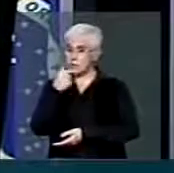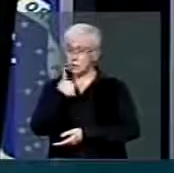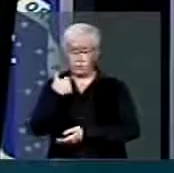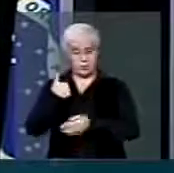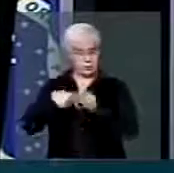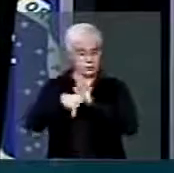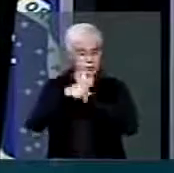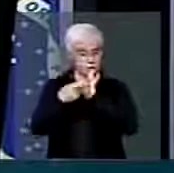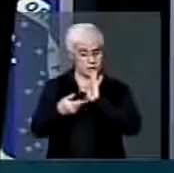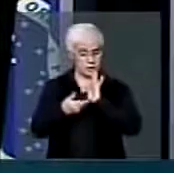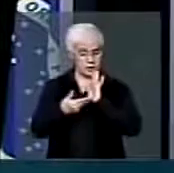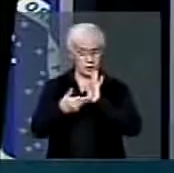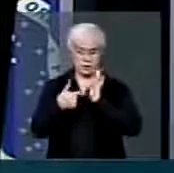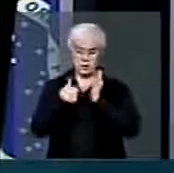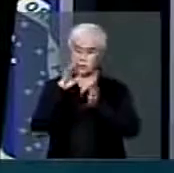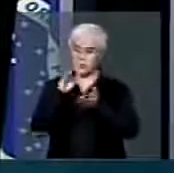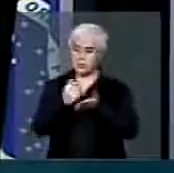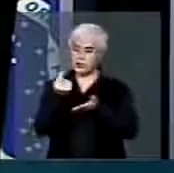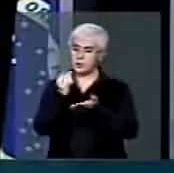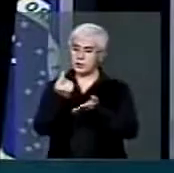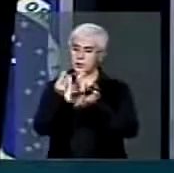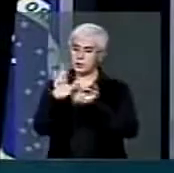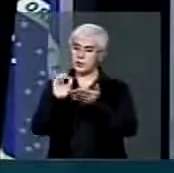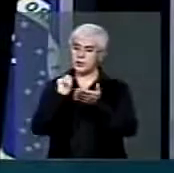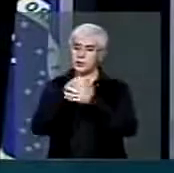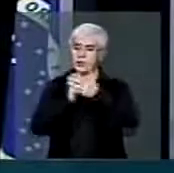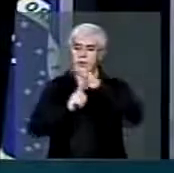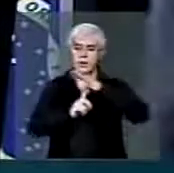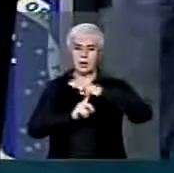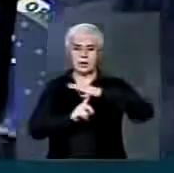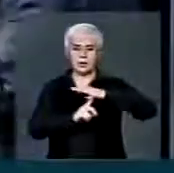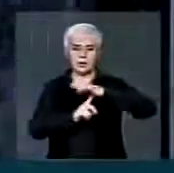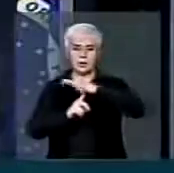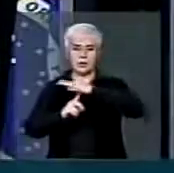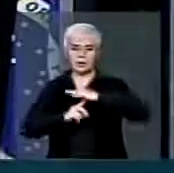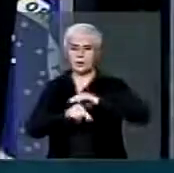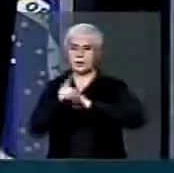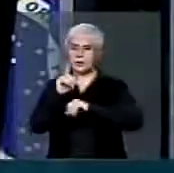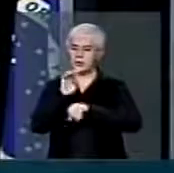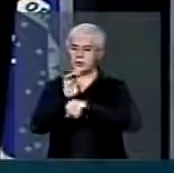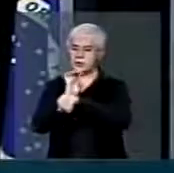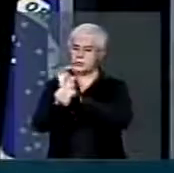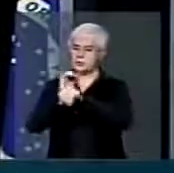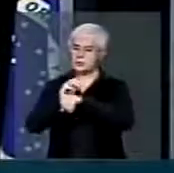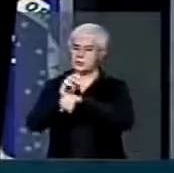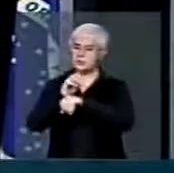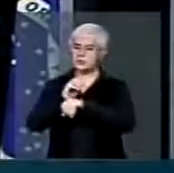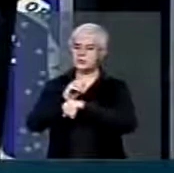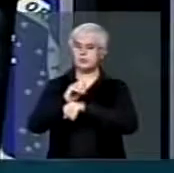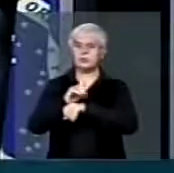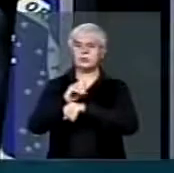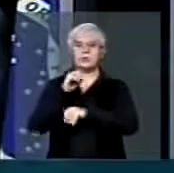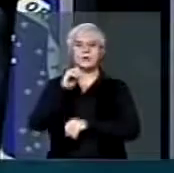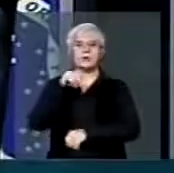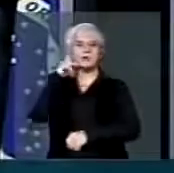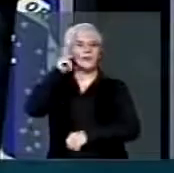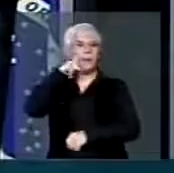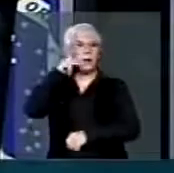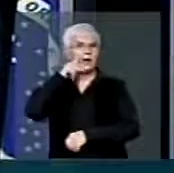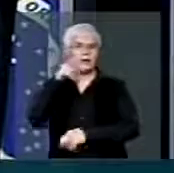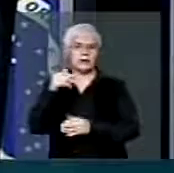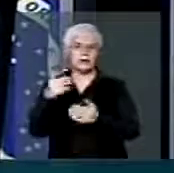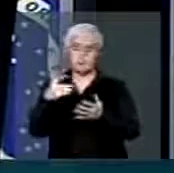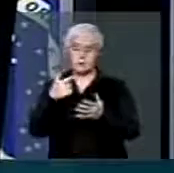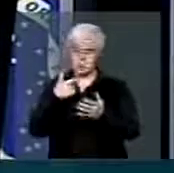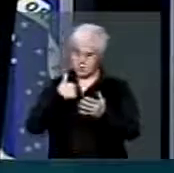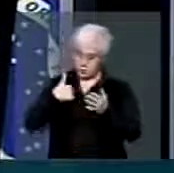uma emenda para a compra de um helicóptero para uma unidade da federação, para o estado da Paraíba. Quando